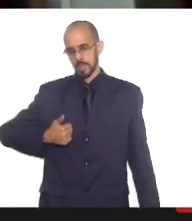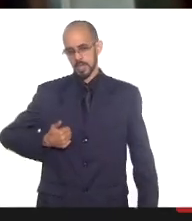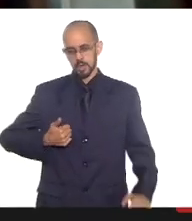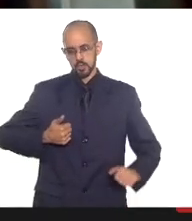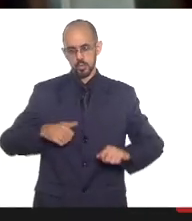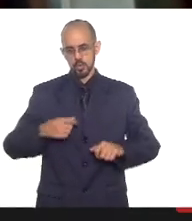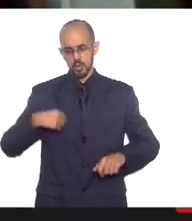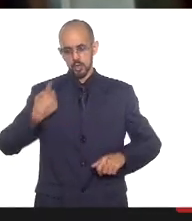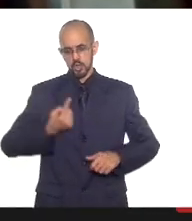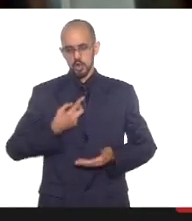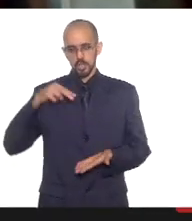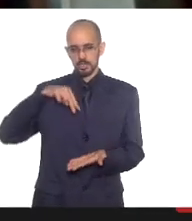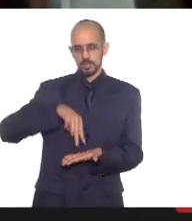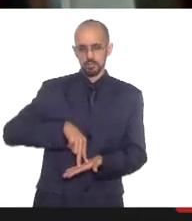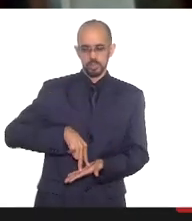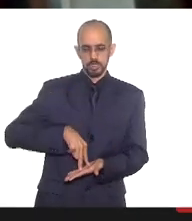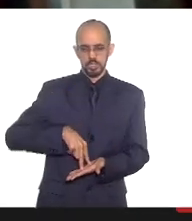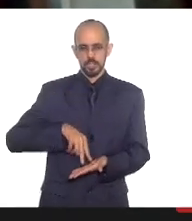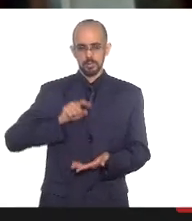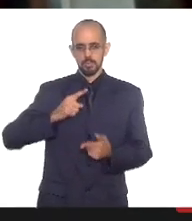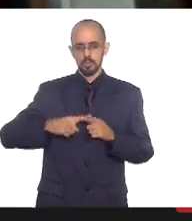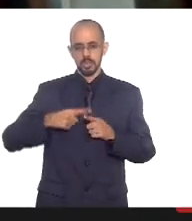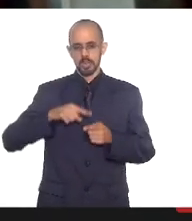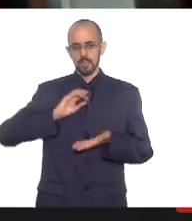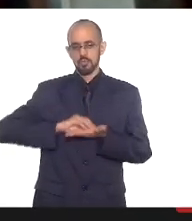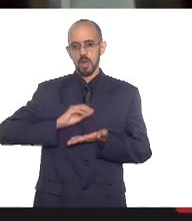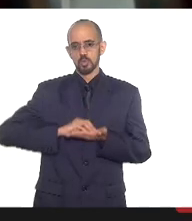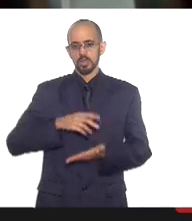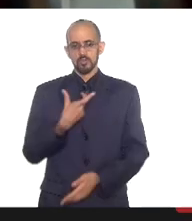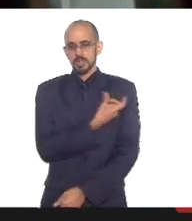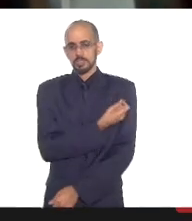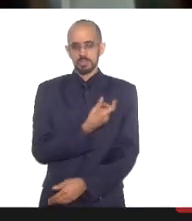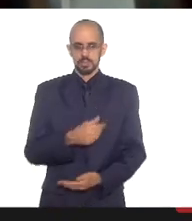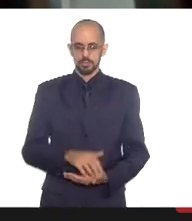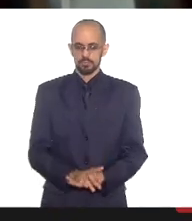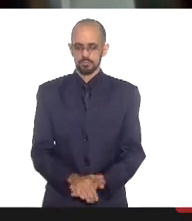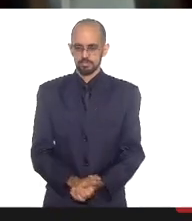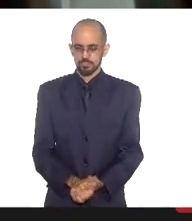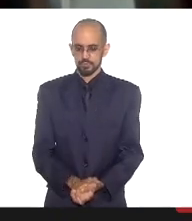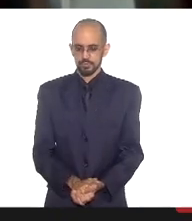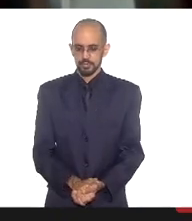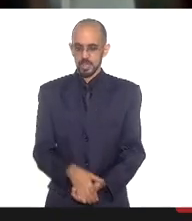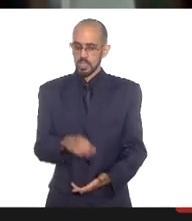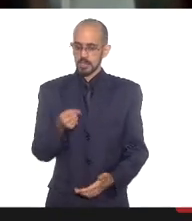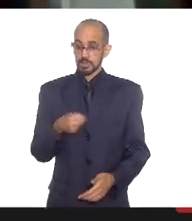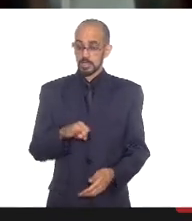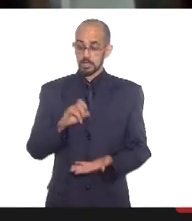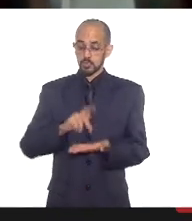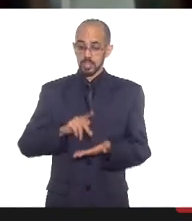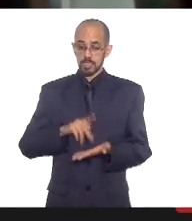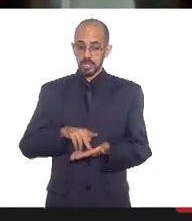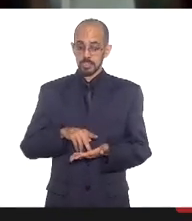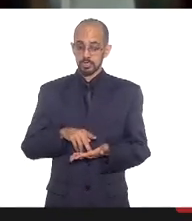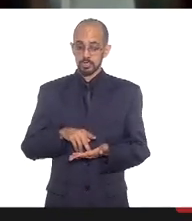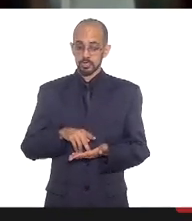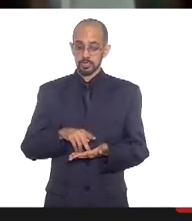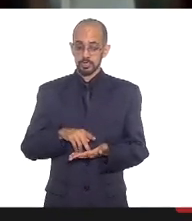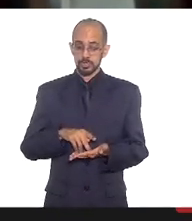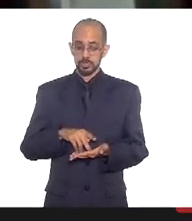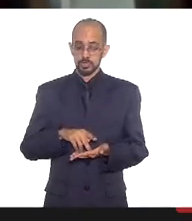gente só parte porque tá faltando vacina né Isso é pura verdade nós estivéssemos realmente